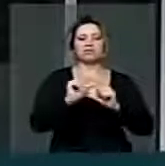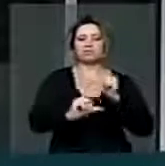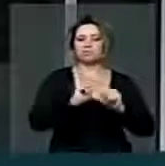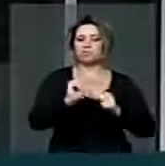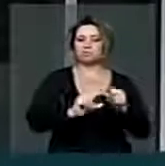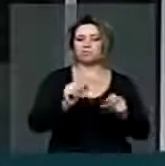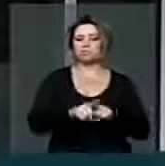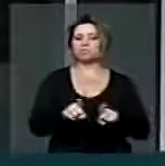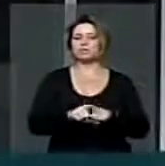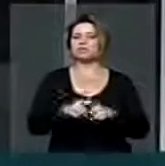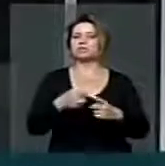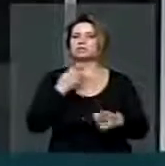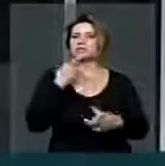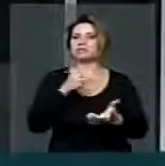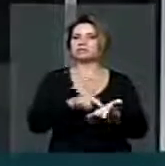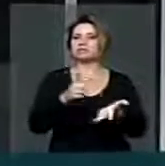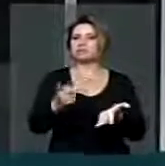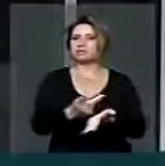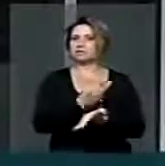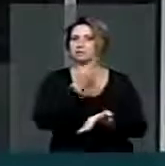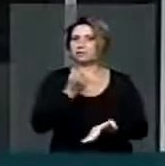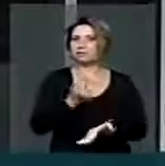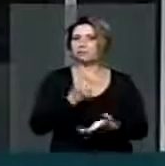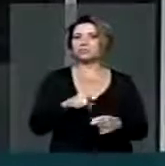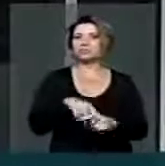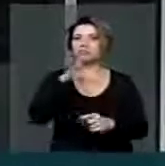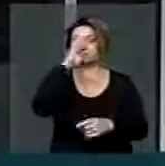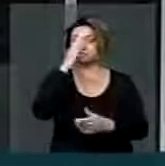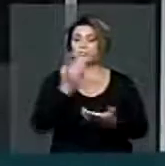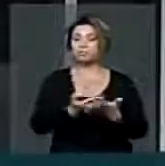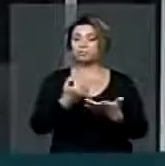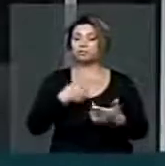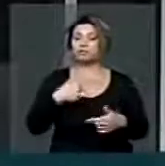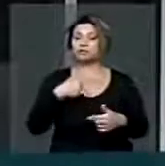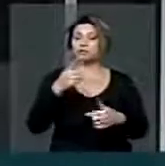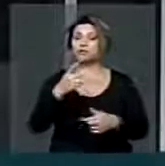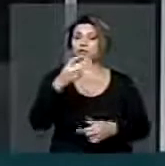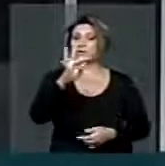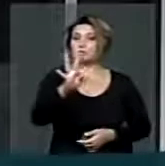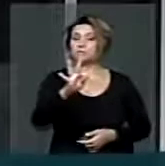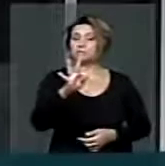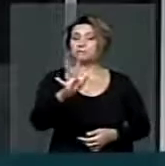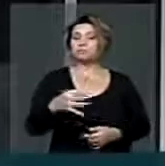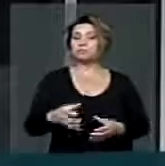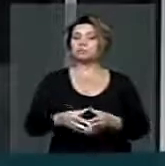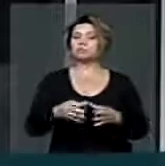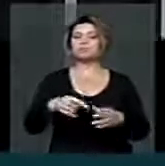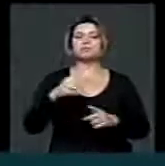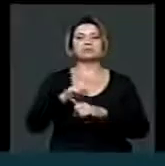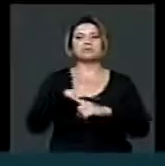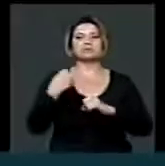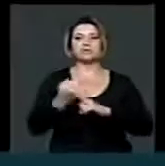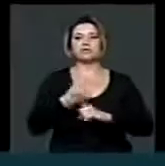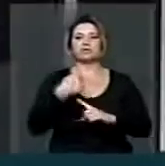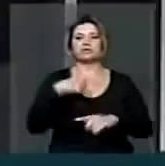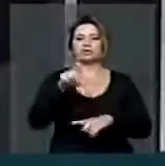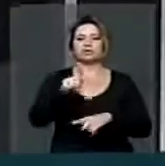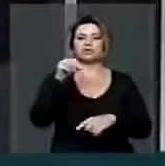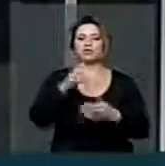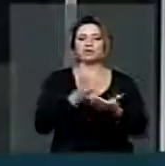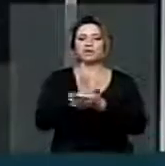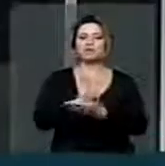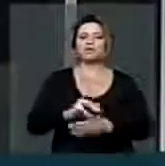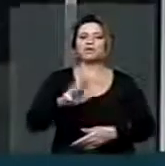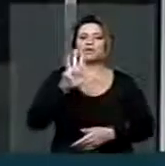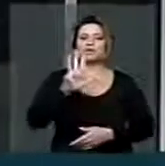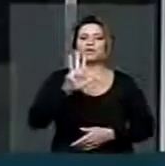estruturais sejam feitas. Eu acredito que nós, do Partido dos Trabalhadores, que a sociedade, quando elegeu o Lula,